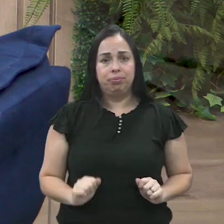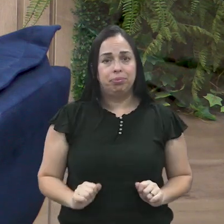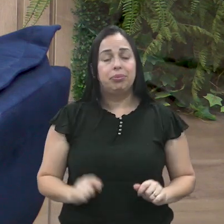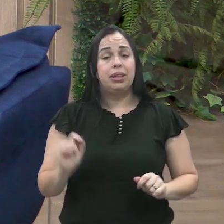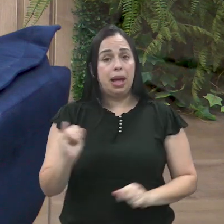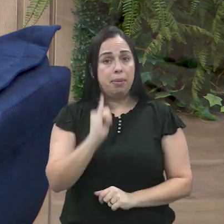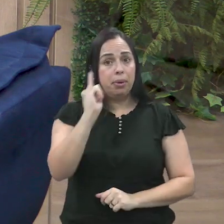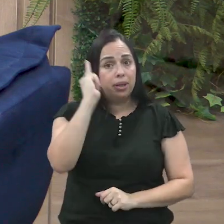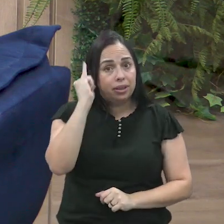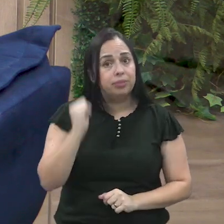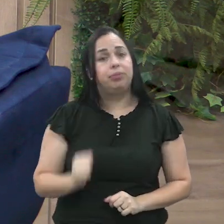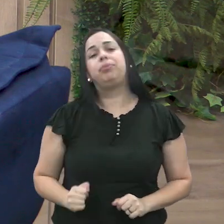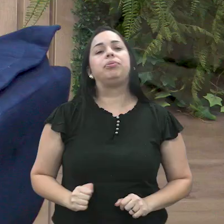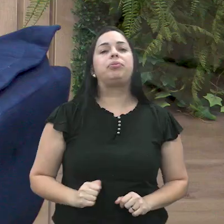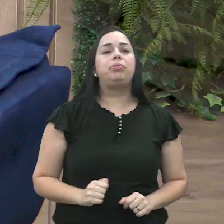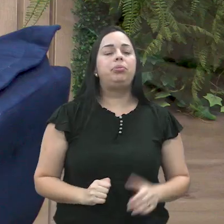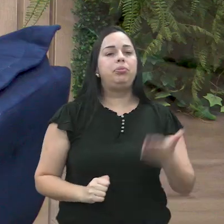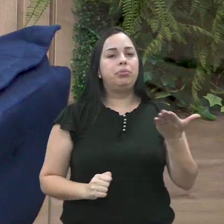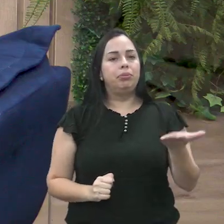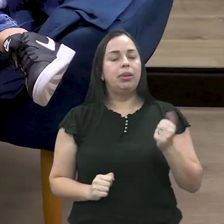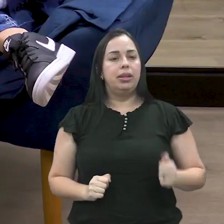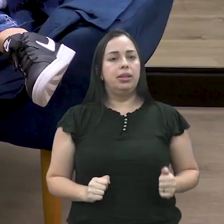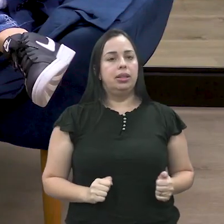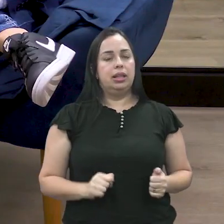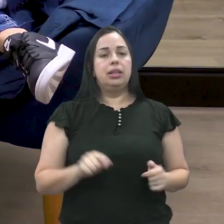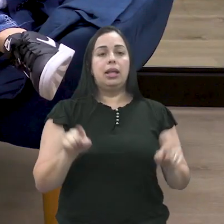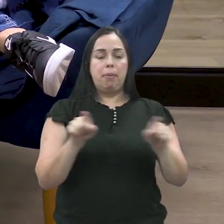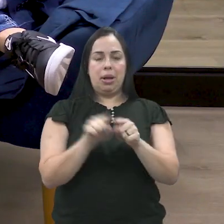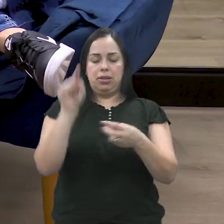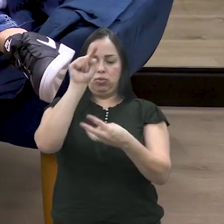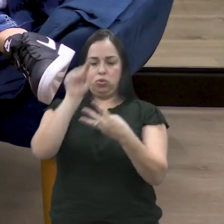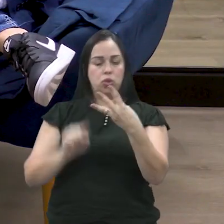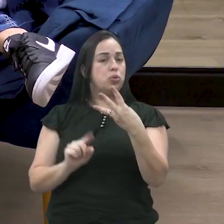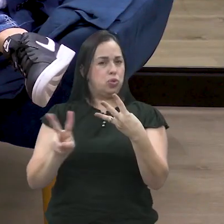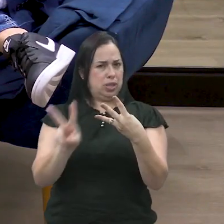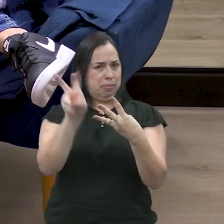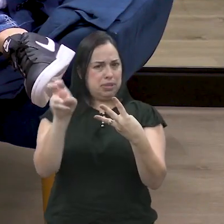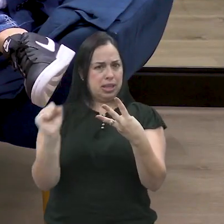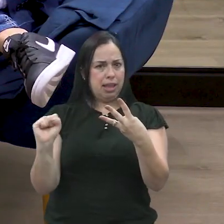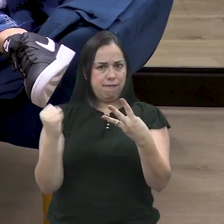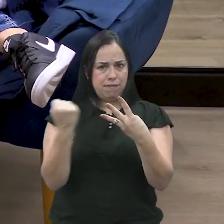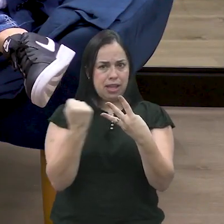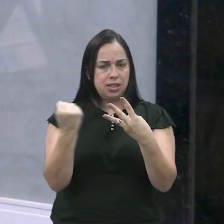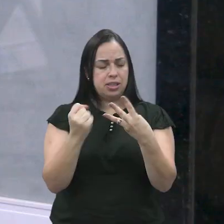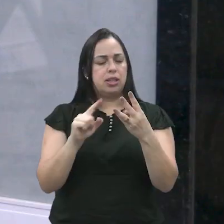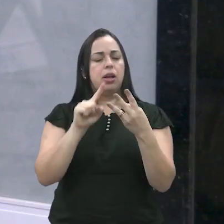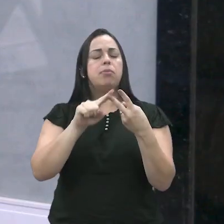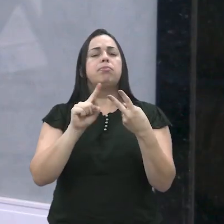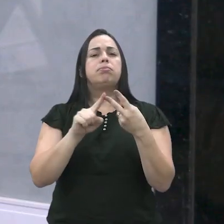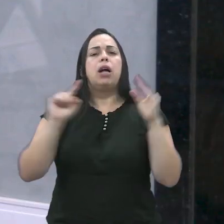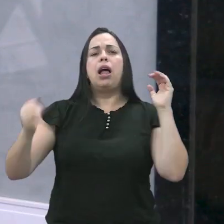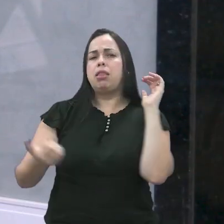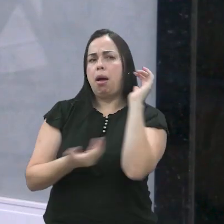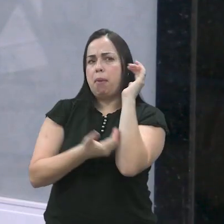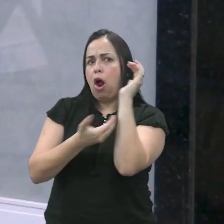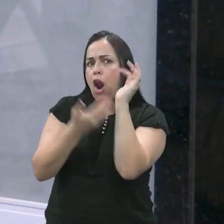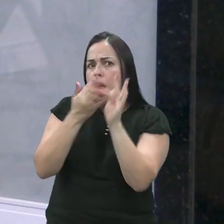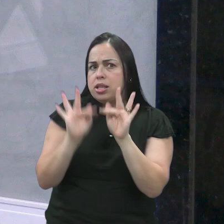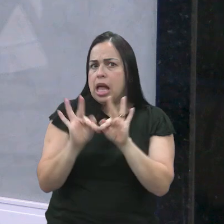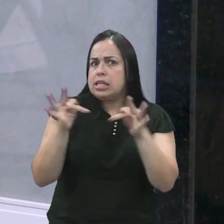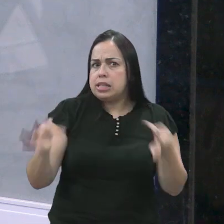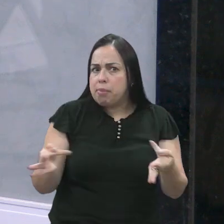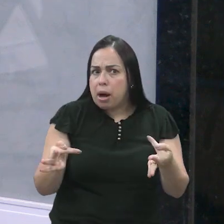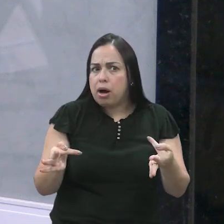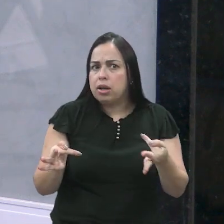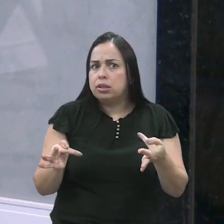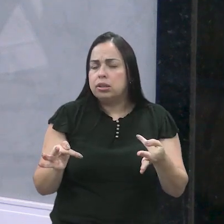é aquilo que a gente acredita que é importante contribuir na nossa cidade. E dentro daquelas bandeiras que você citou, né, tem a desburocratização, você acha que